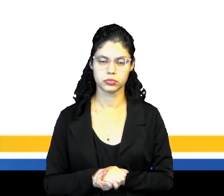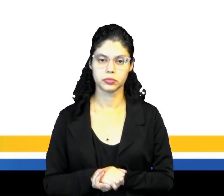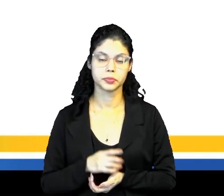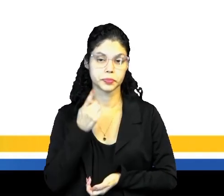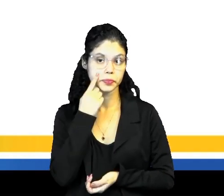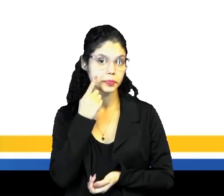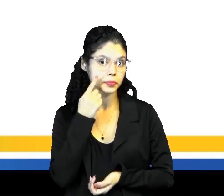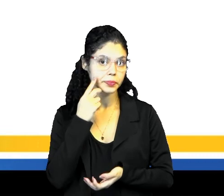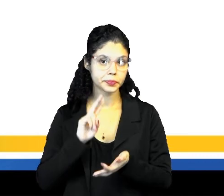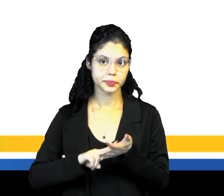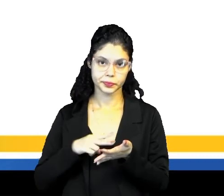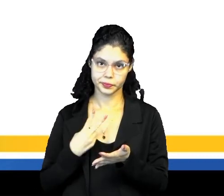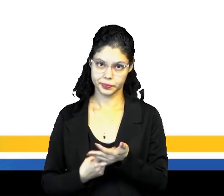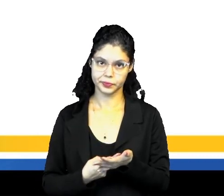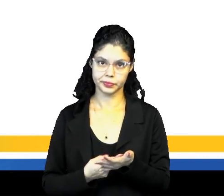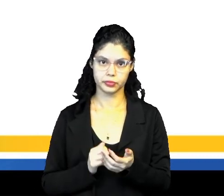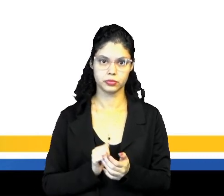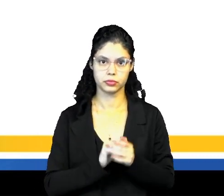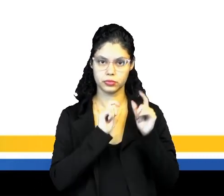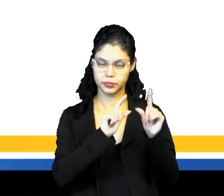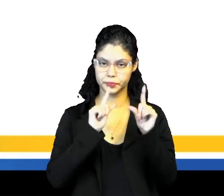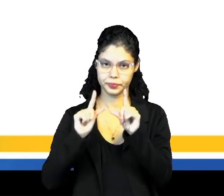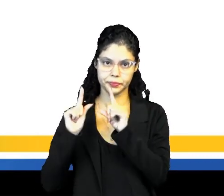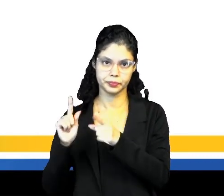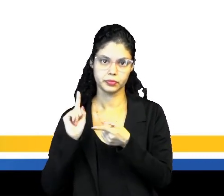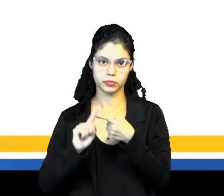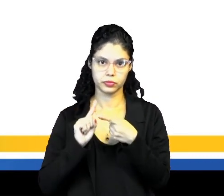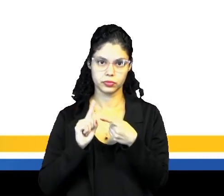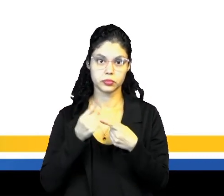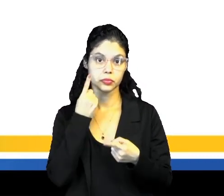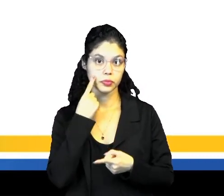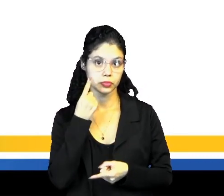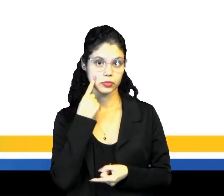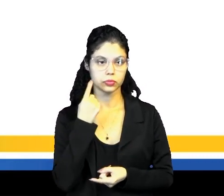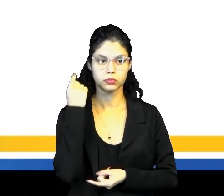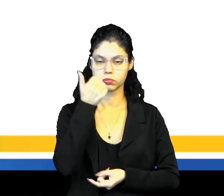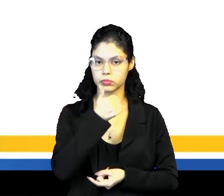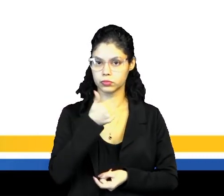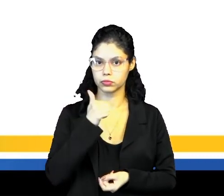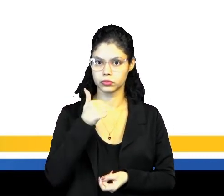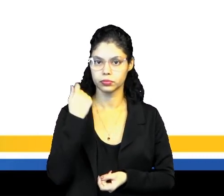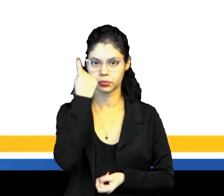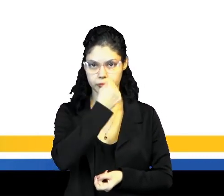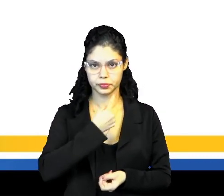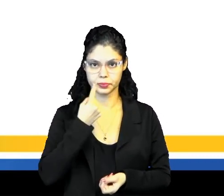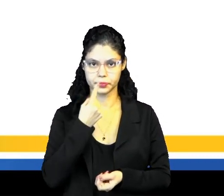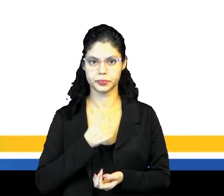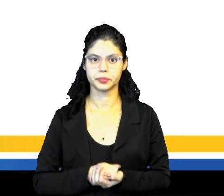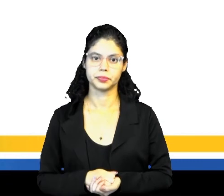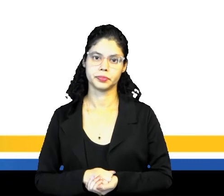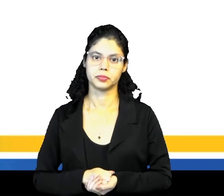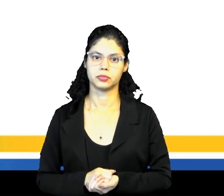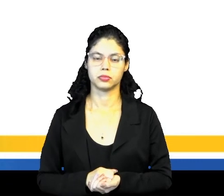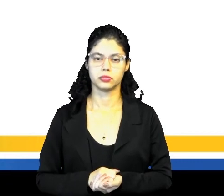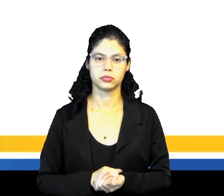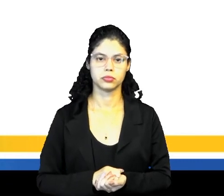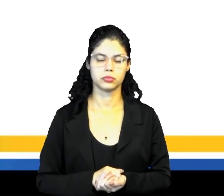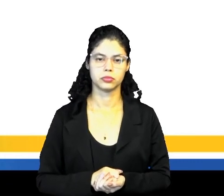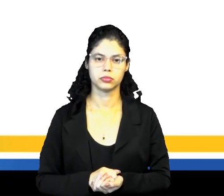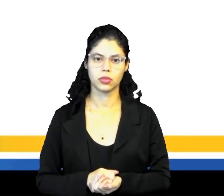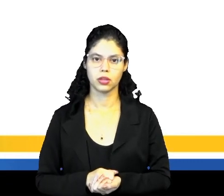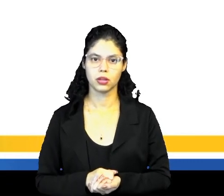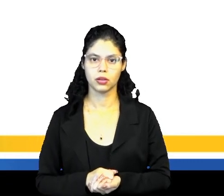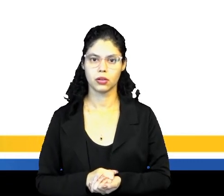Nós temos aí a tradução do quadrinho. No primeiro ele diz, olha, é quase 11 horas. No